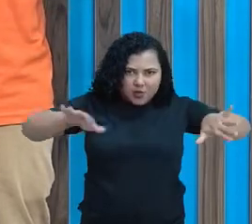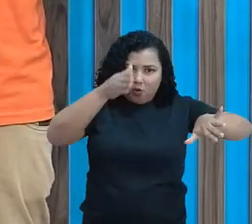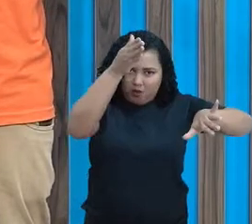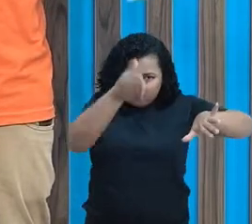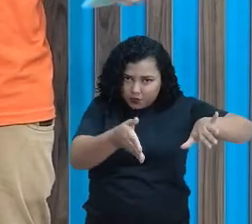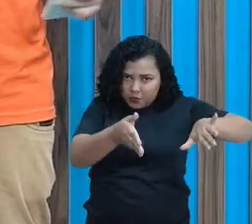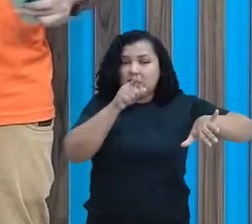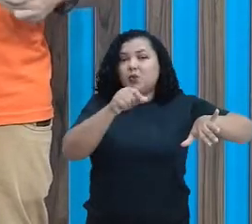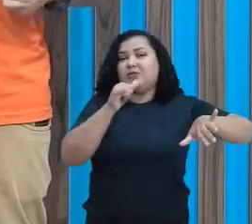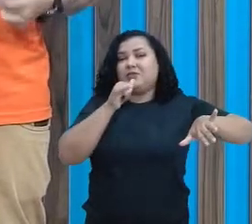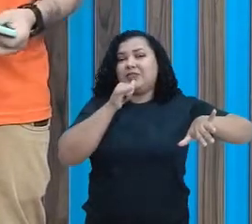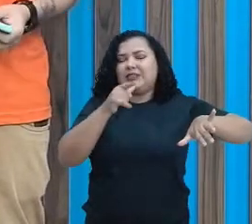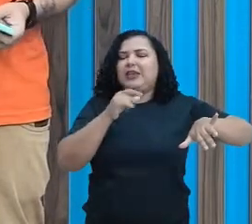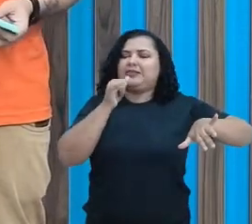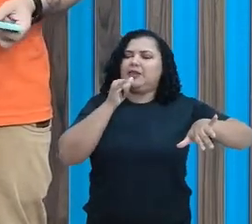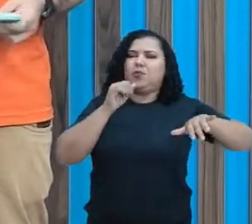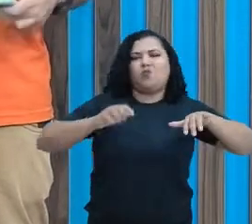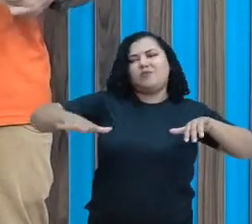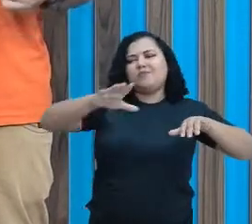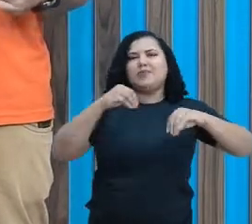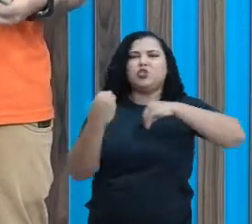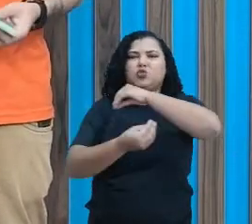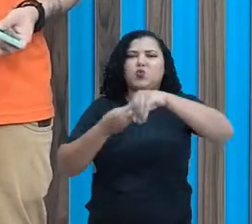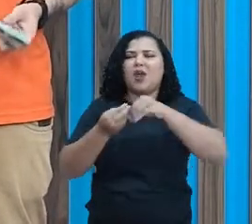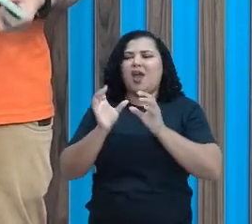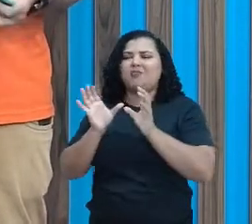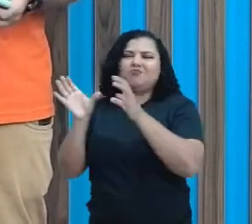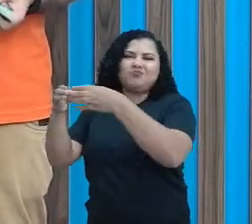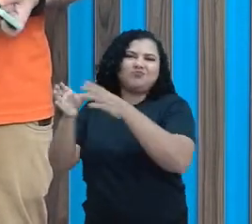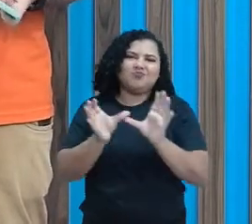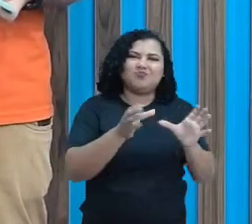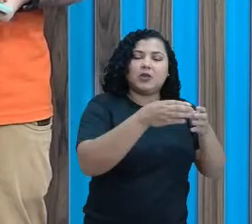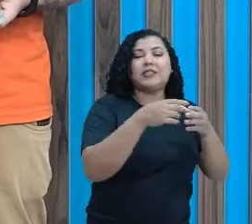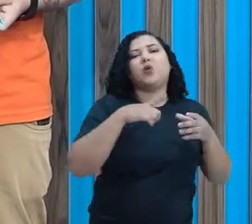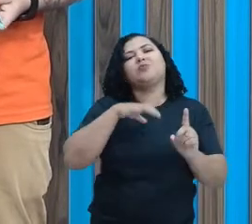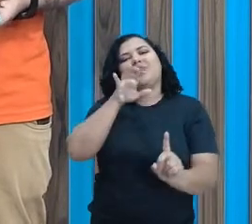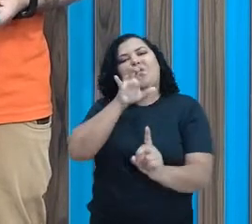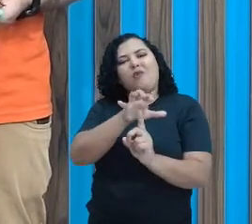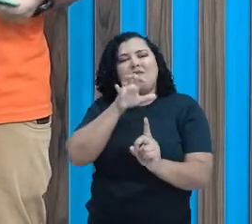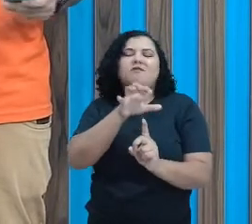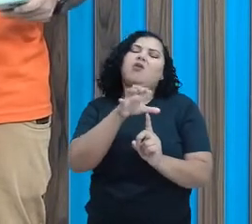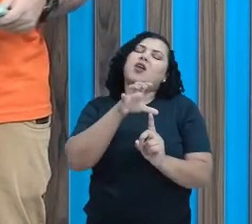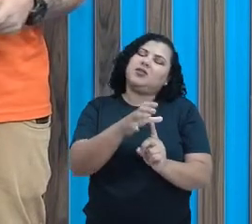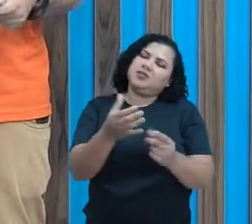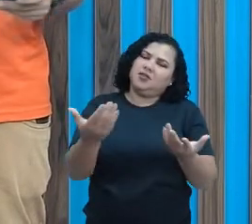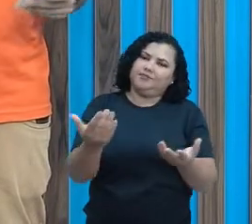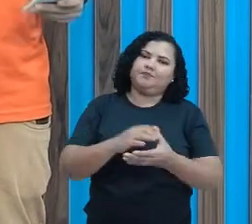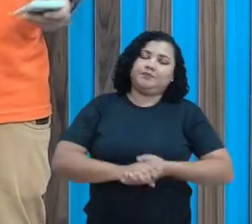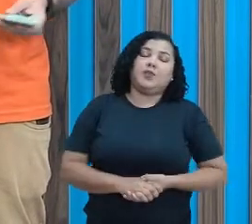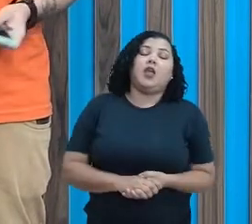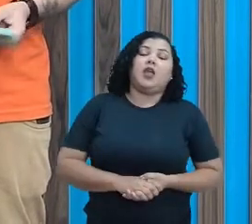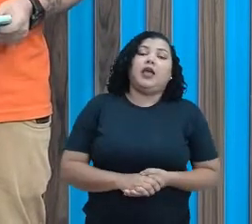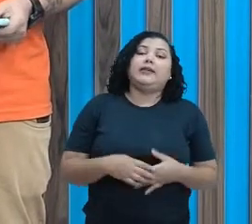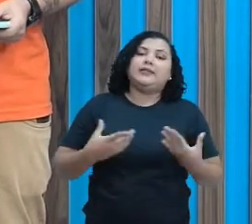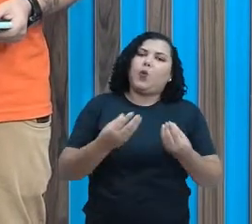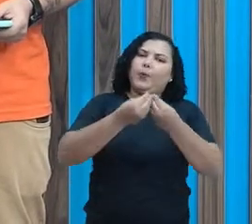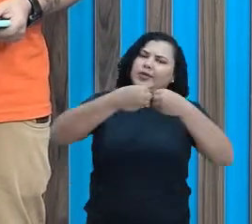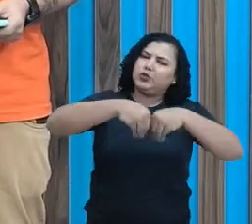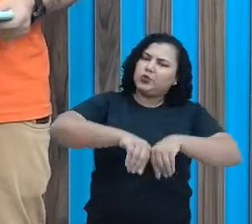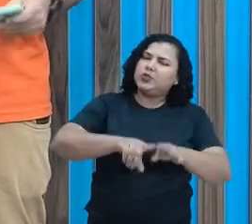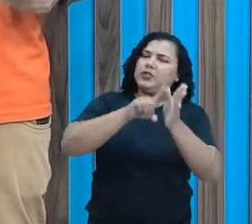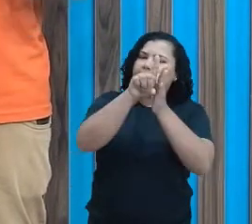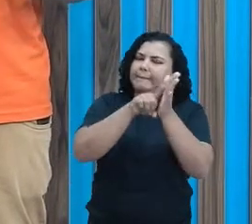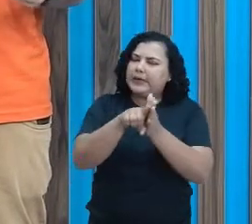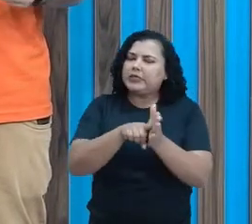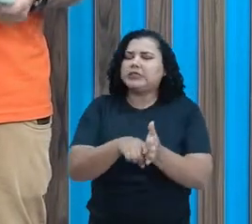muito espalhado, você também vai ter uma interferência nessa medida de tendência central, então você acaba tendo uma